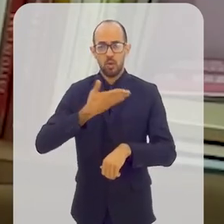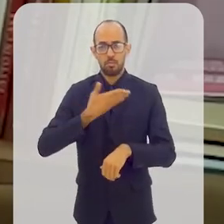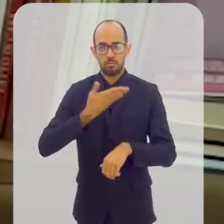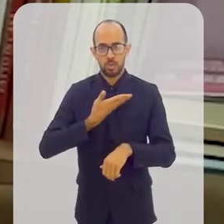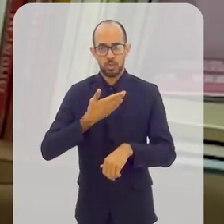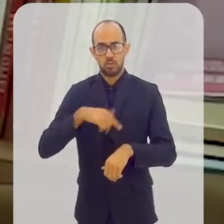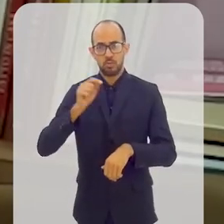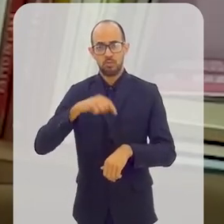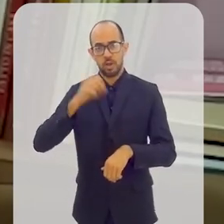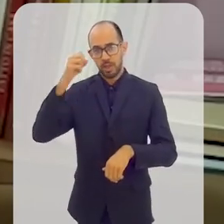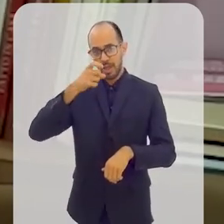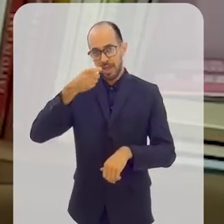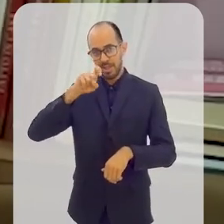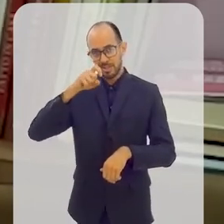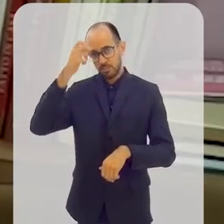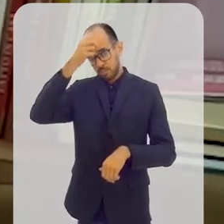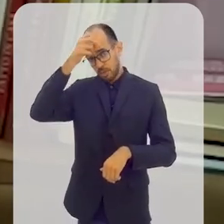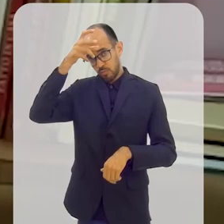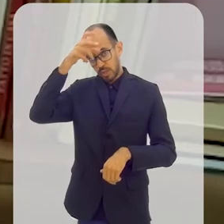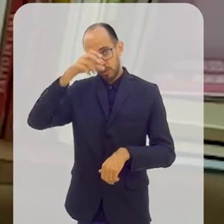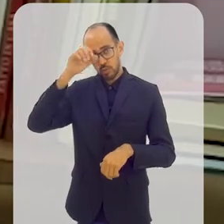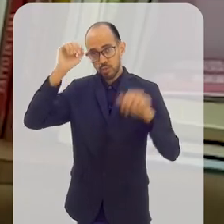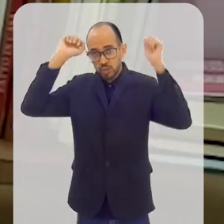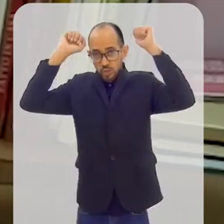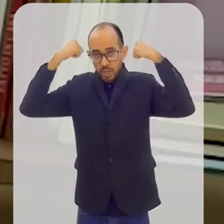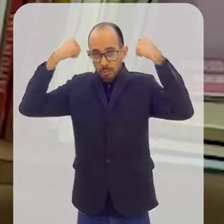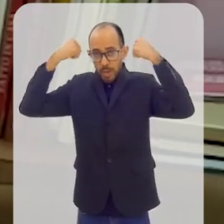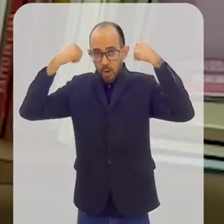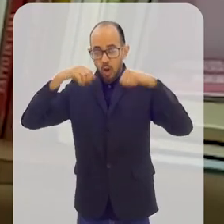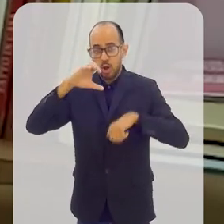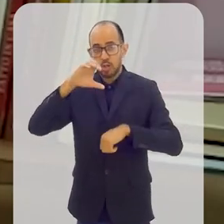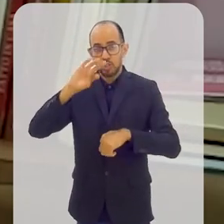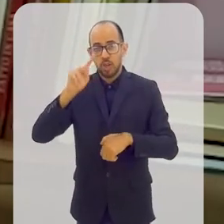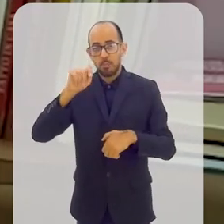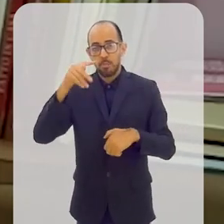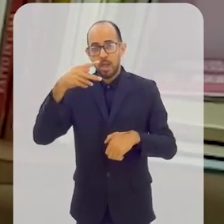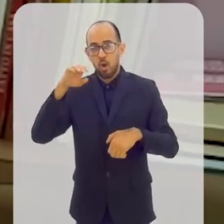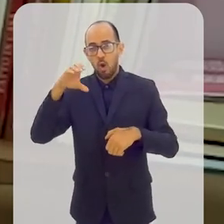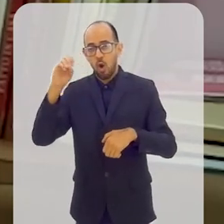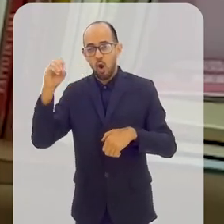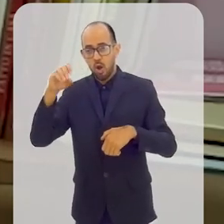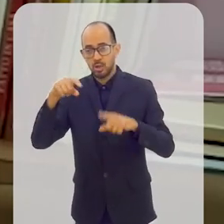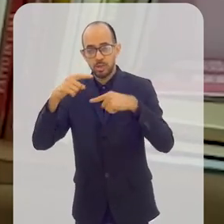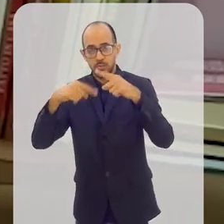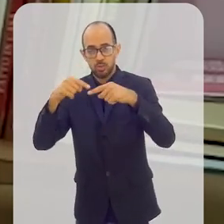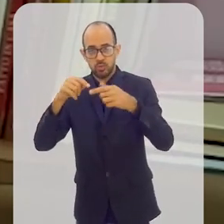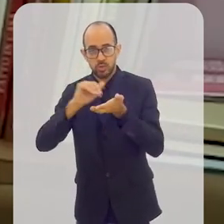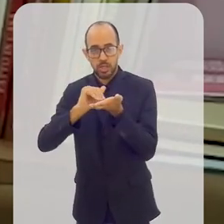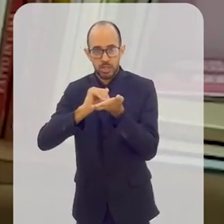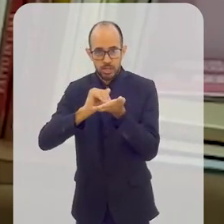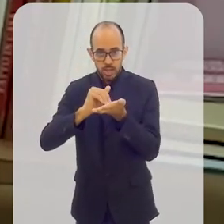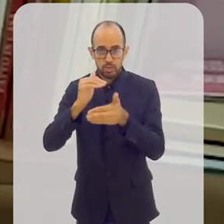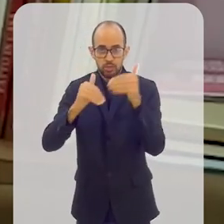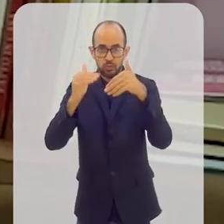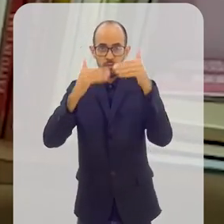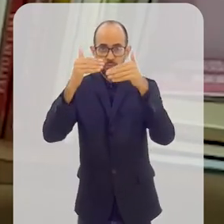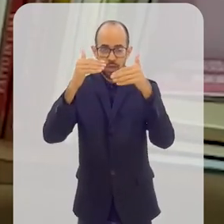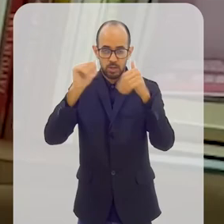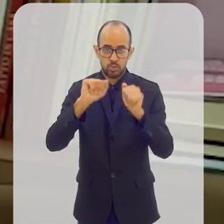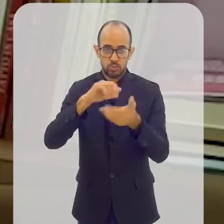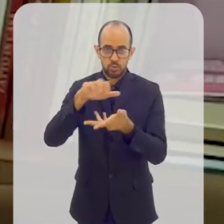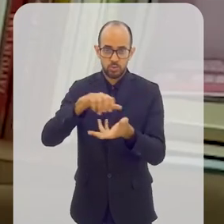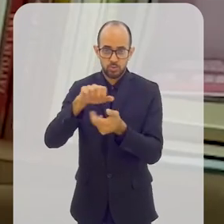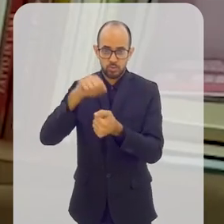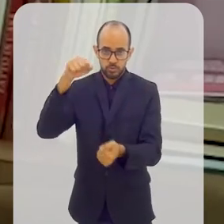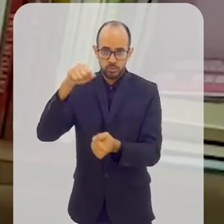que já foi prefeito de Chapecó, depois foi secretário de desenvolvimento sustentável do Estado de Santa Catarina,